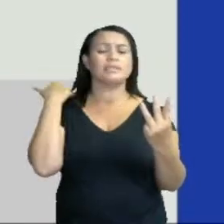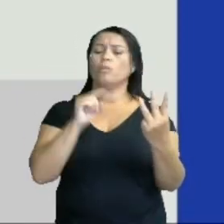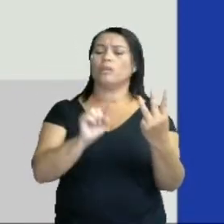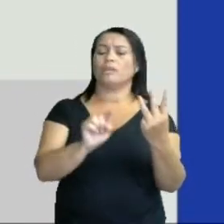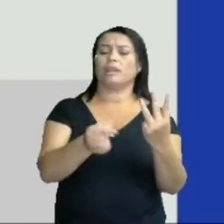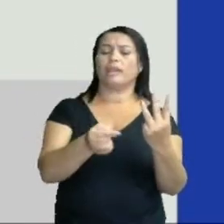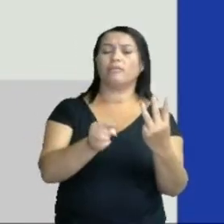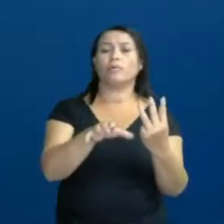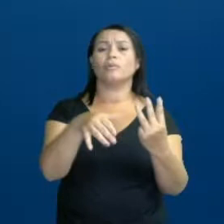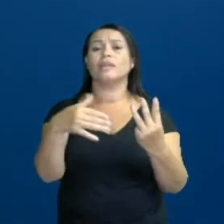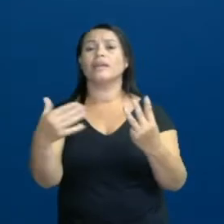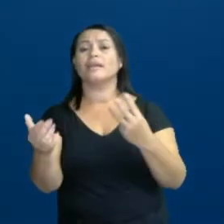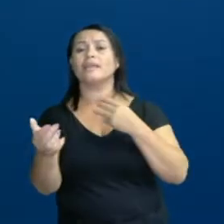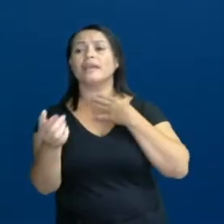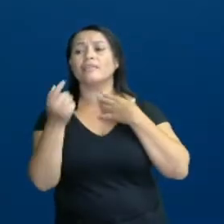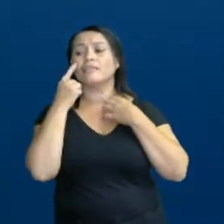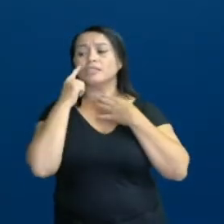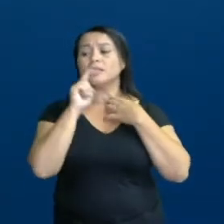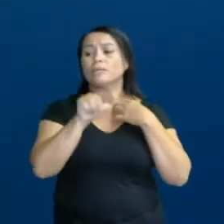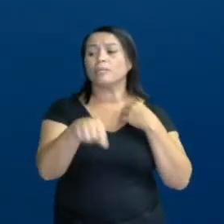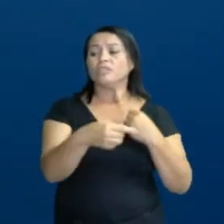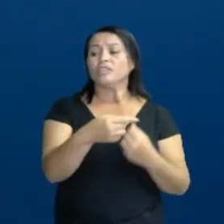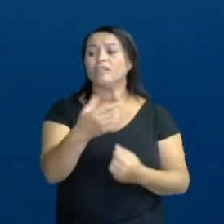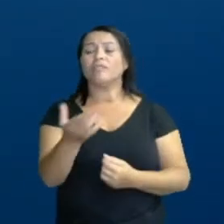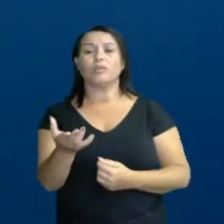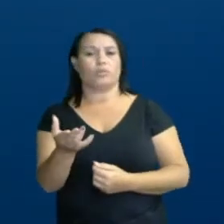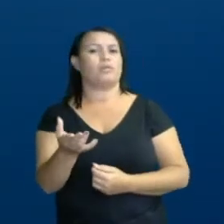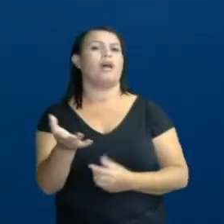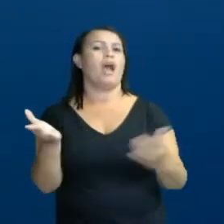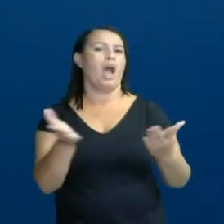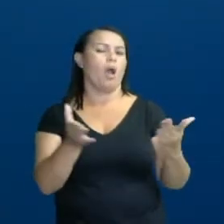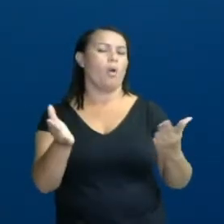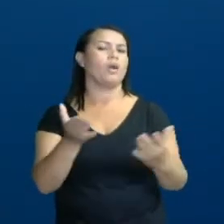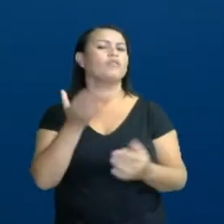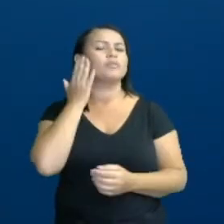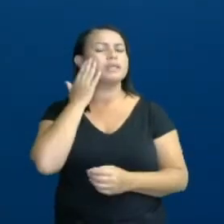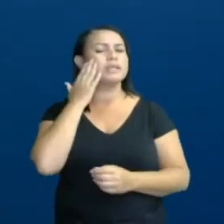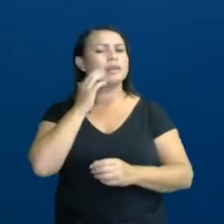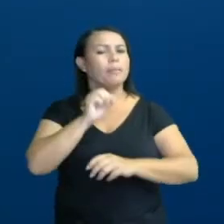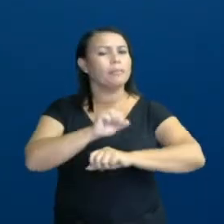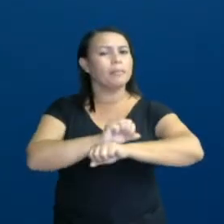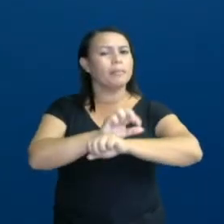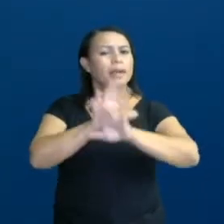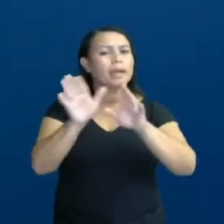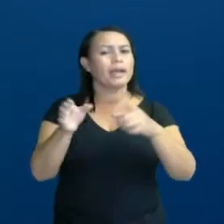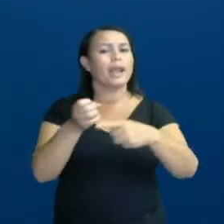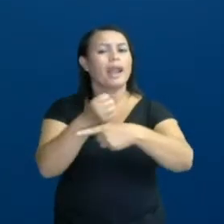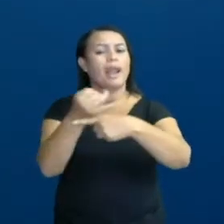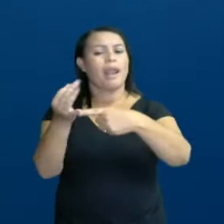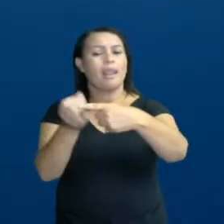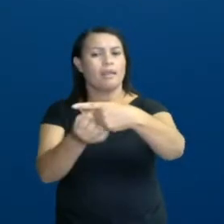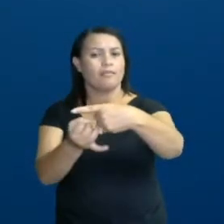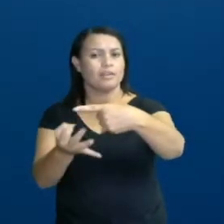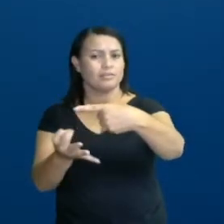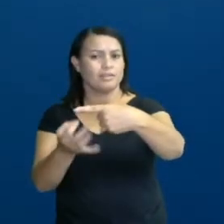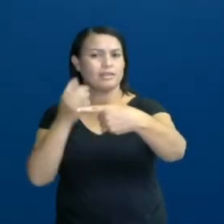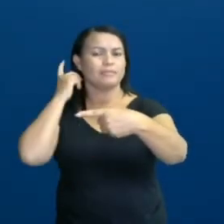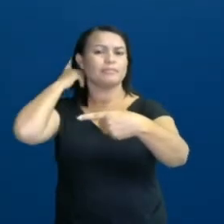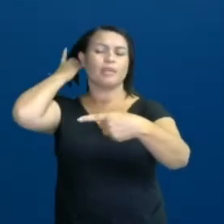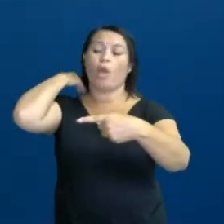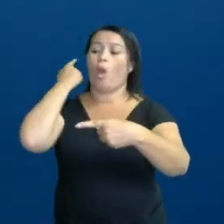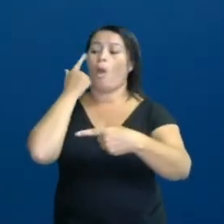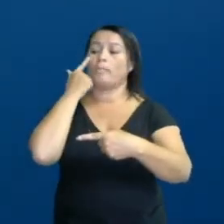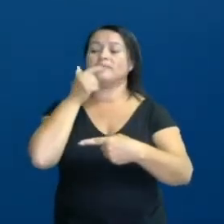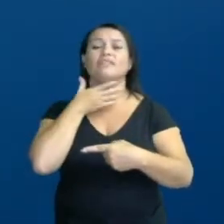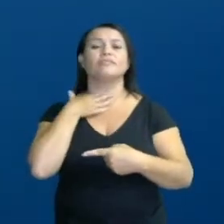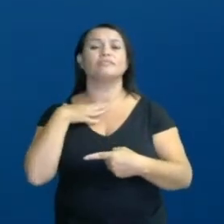vírgula, pronto. Então, agora, depois da vírgula que nós vamos entender bem direitinho a parte fracionária, tá?